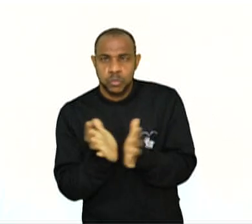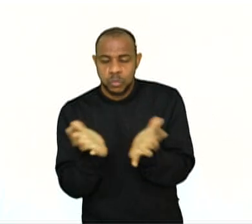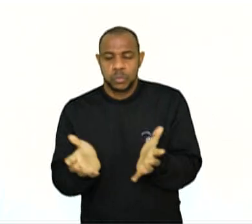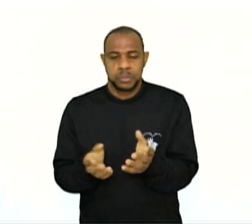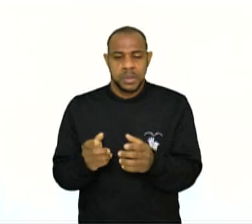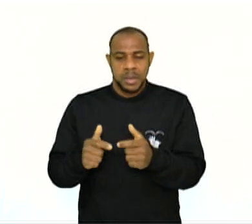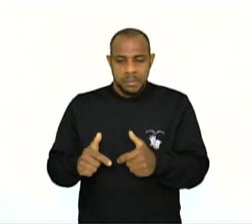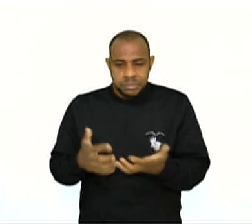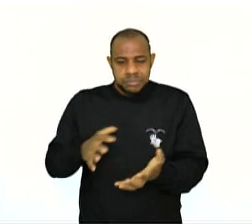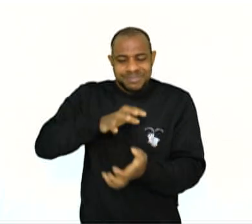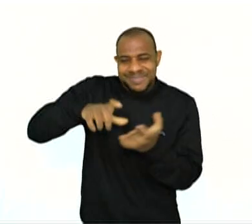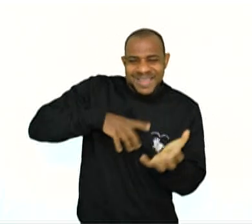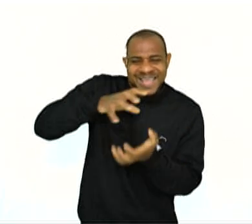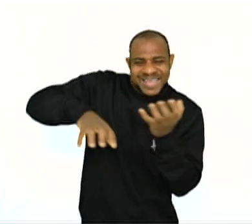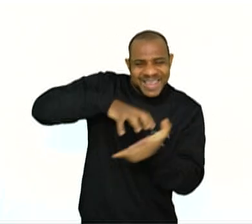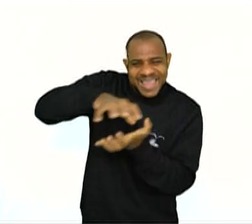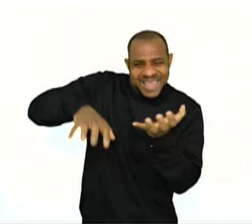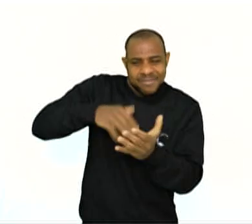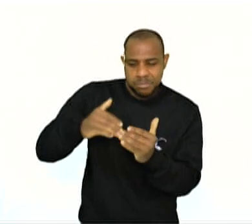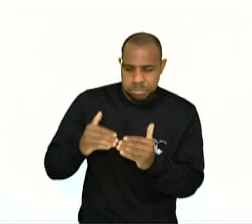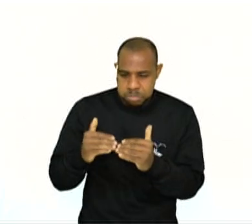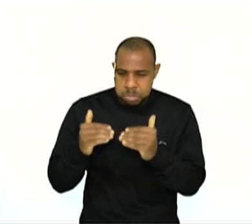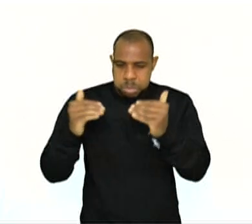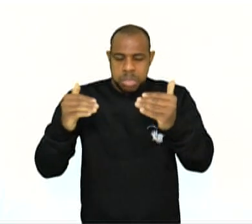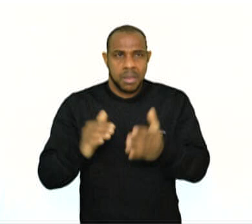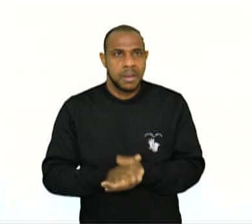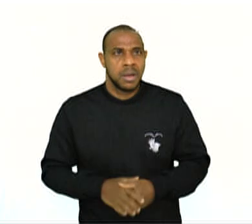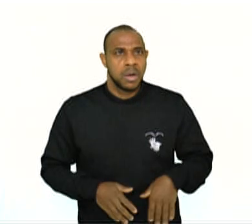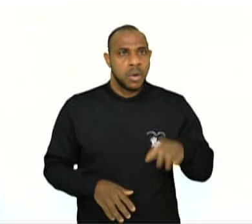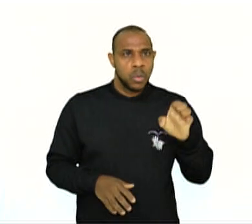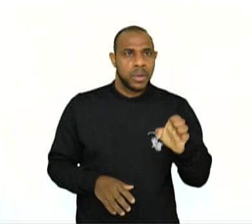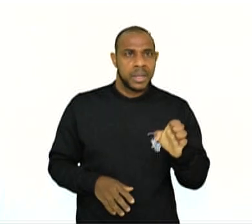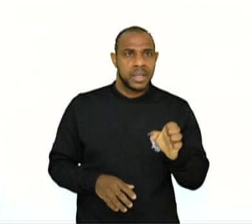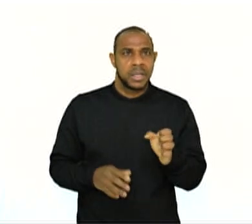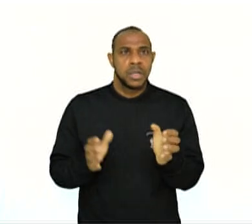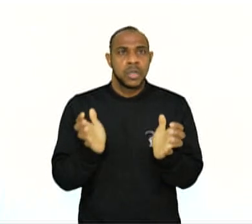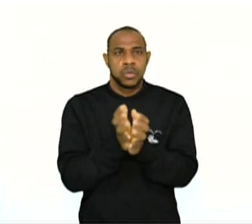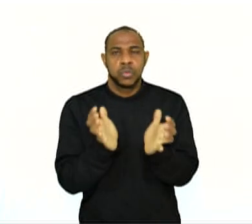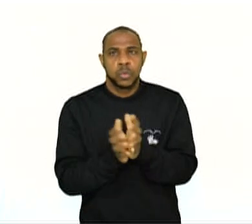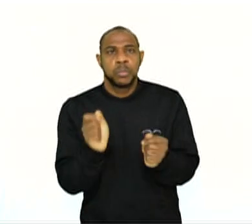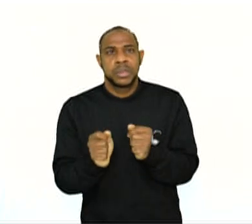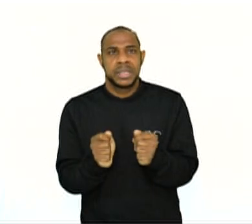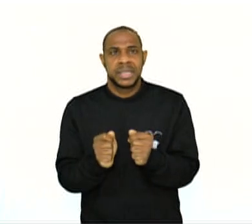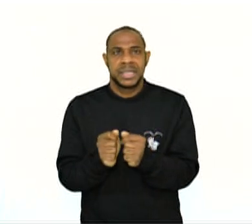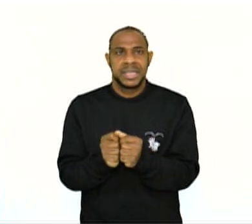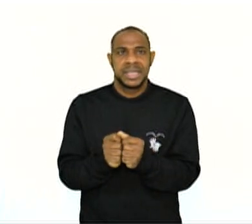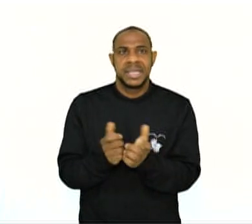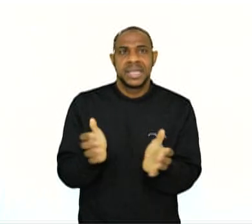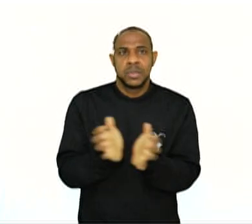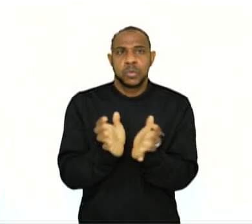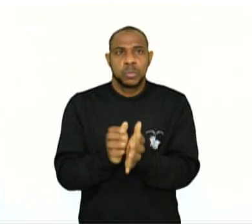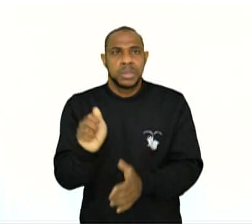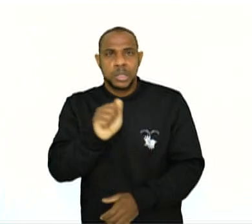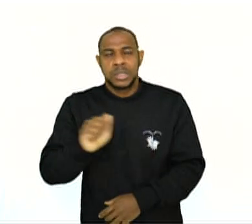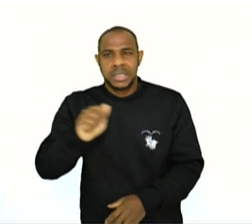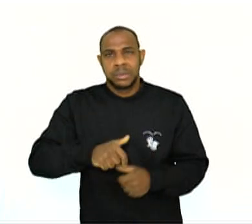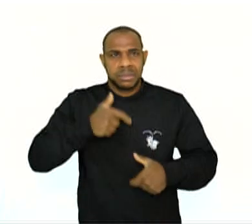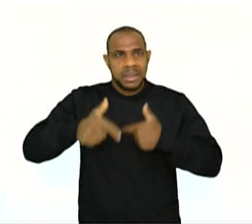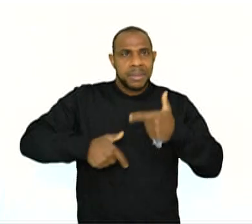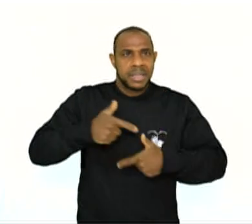greves, ou E, da recusa dos sindicatos em aceitar mudanças na legislação